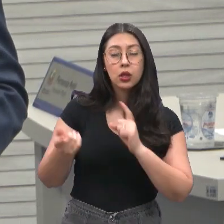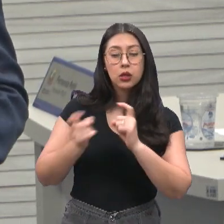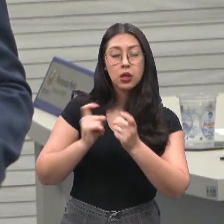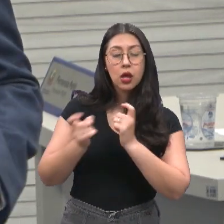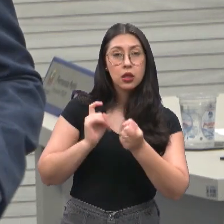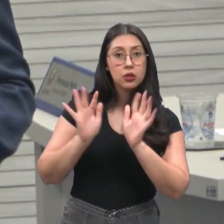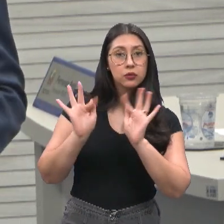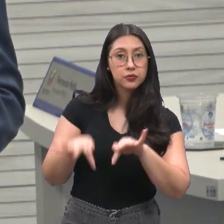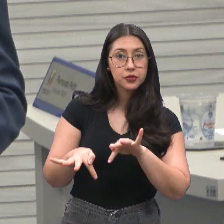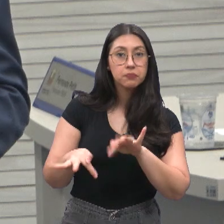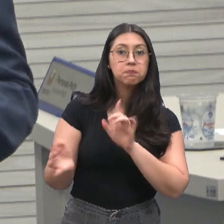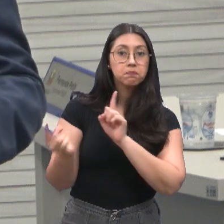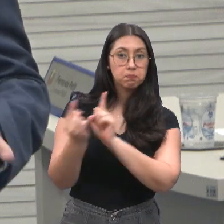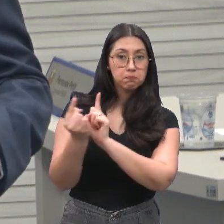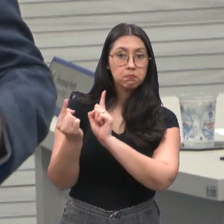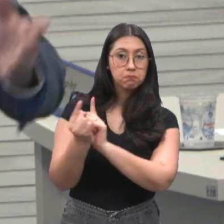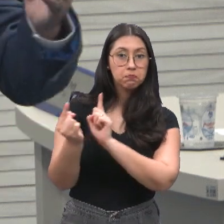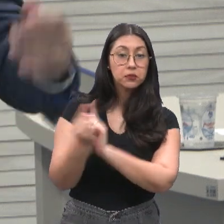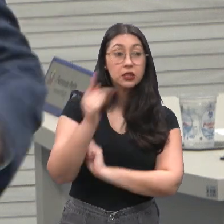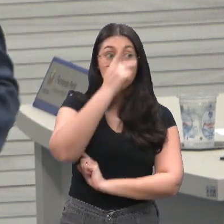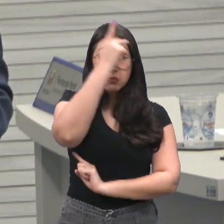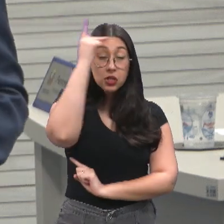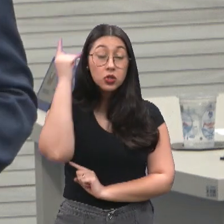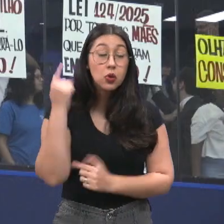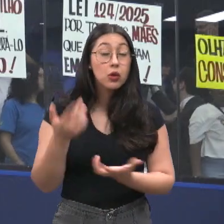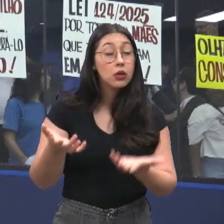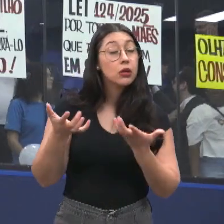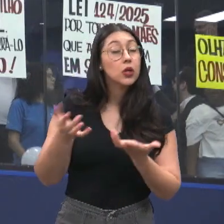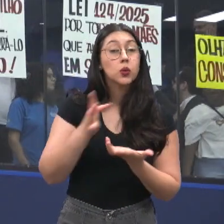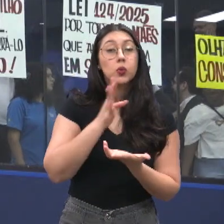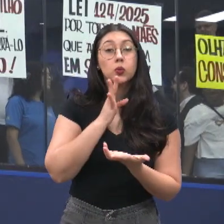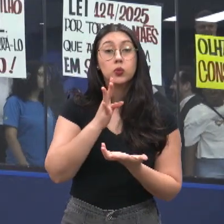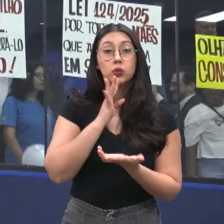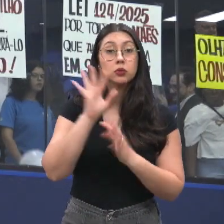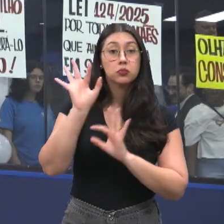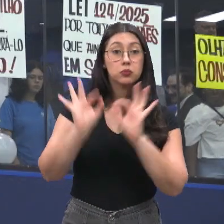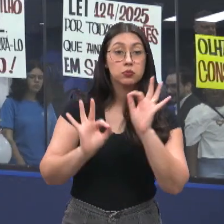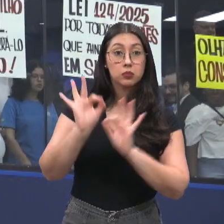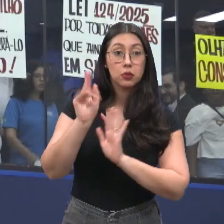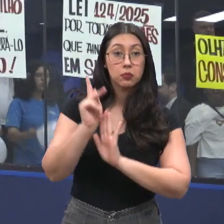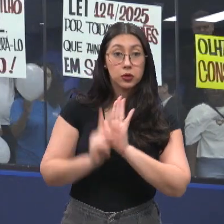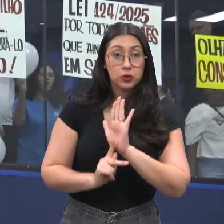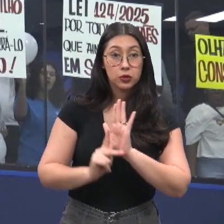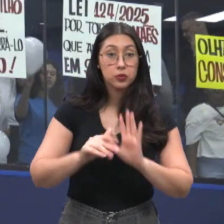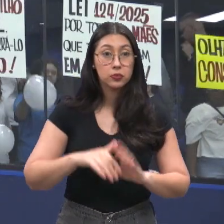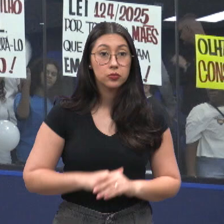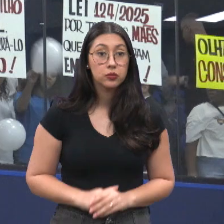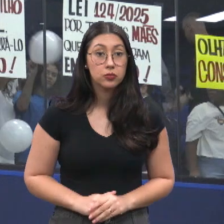de vereadores que se sentiriam interessados pelo projeto do sepultamento digno.